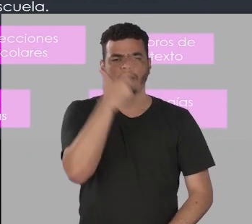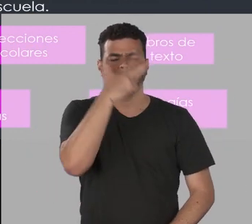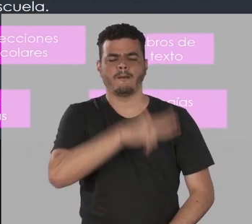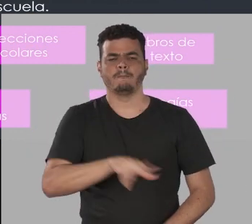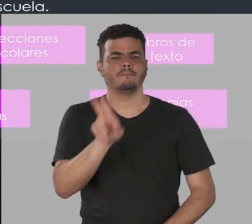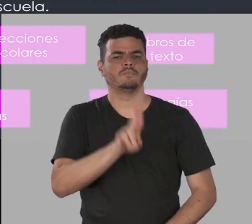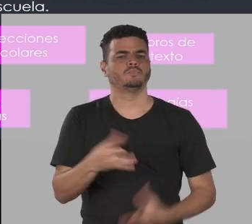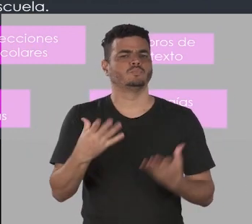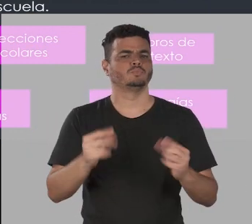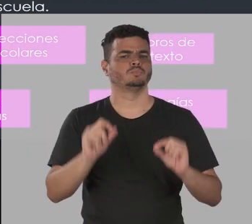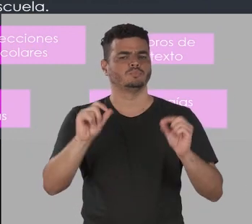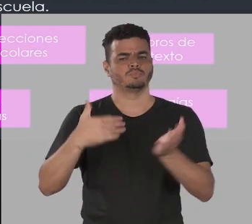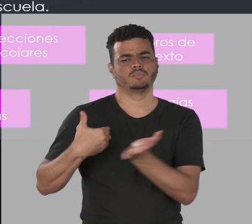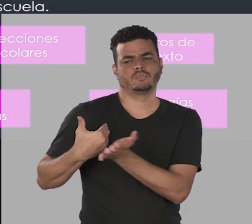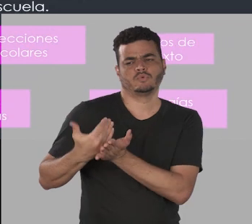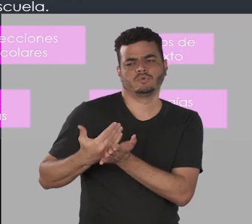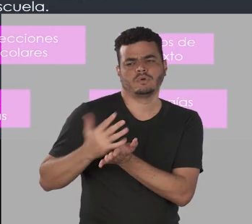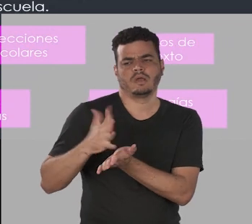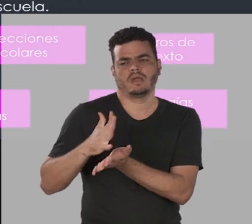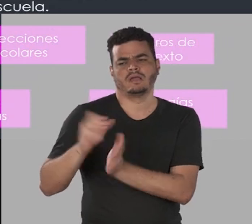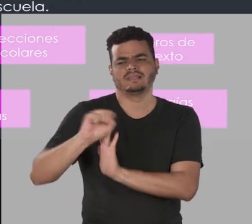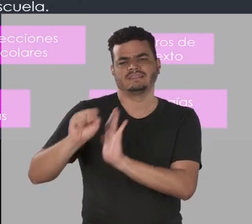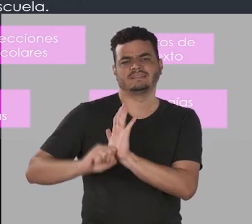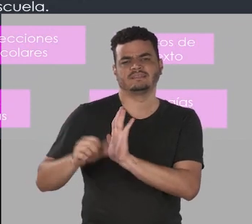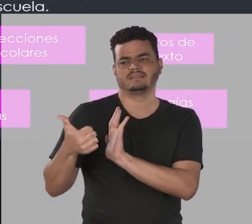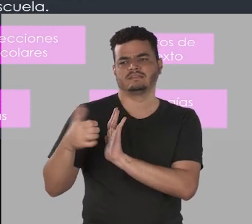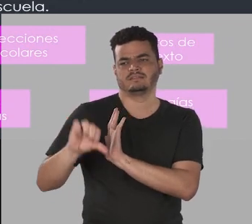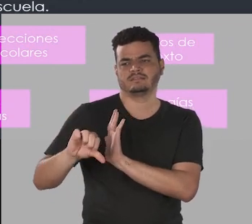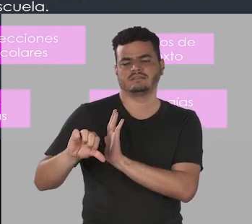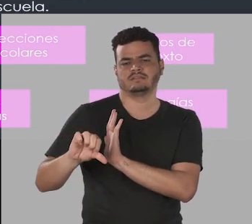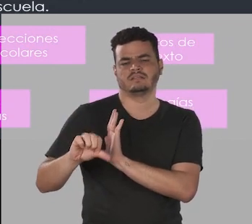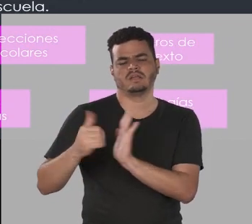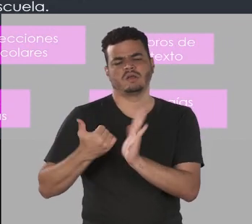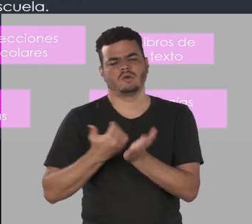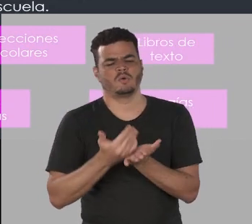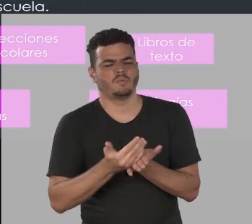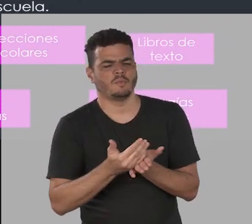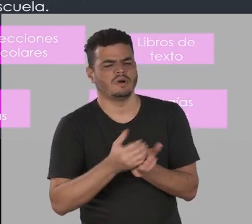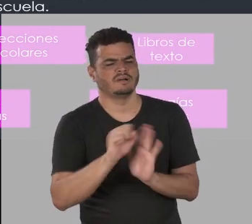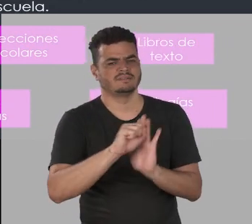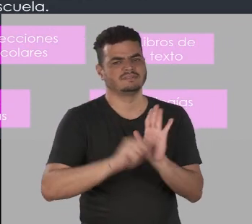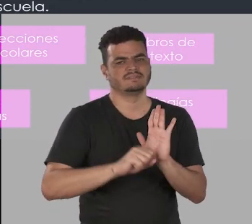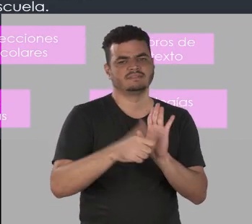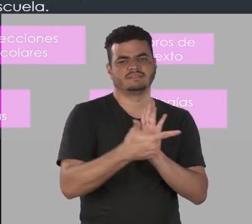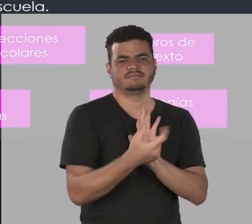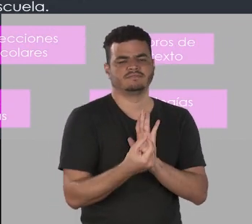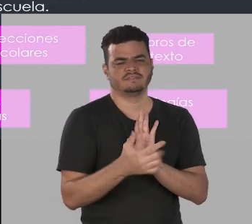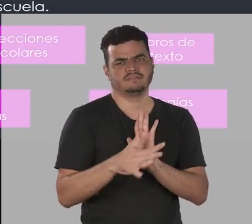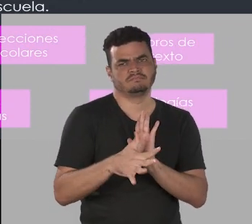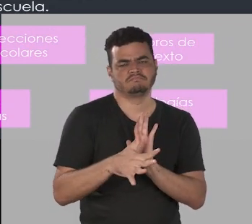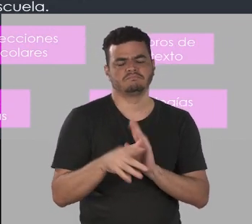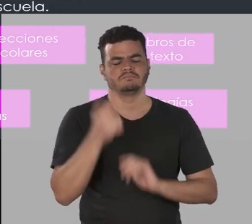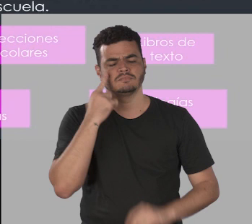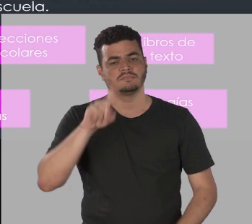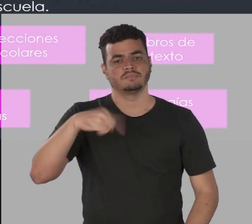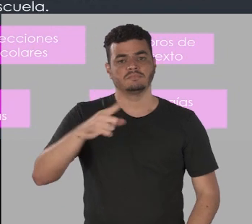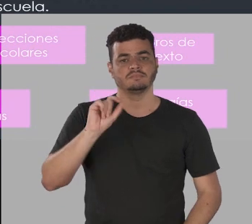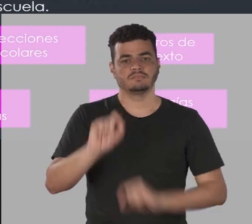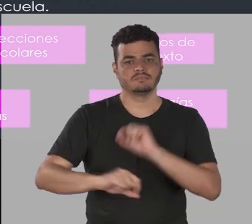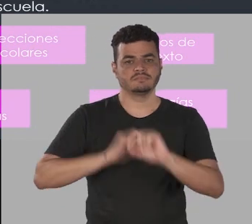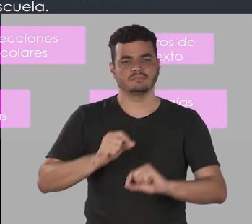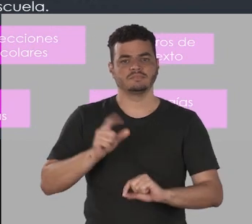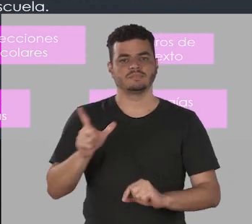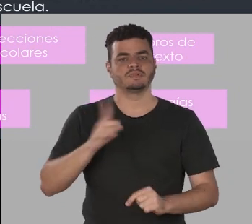muito no começo ou fins do século XIX e início do século XX. Depois tem